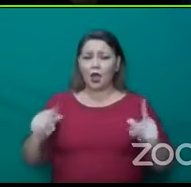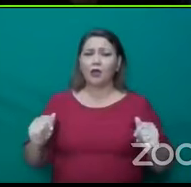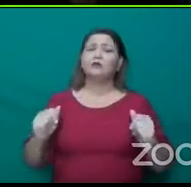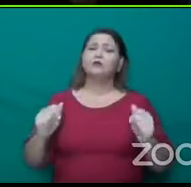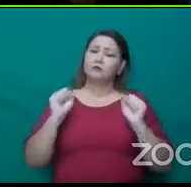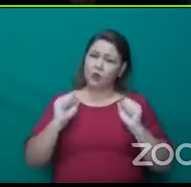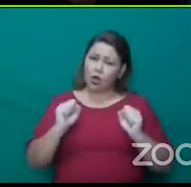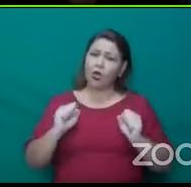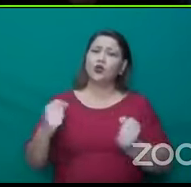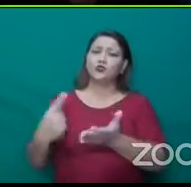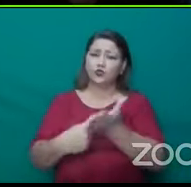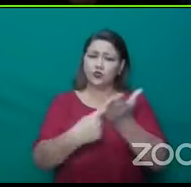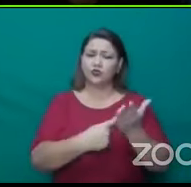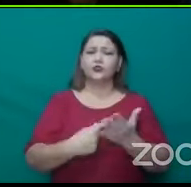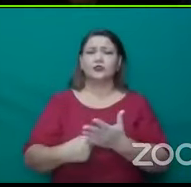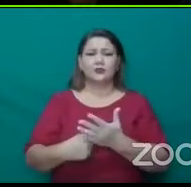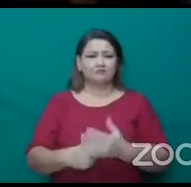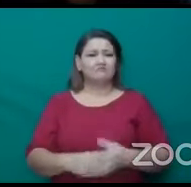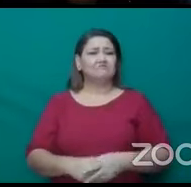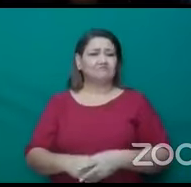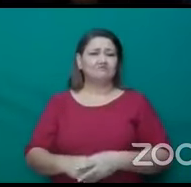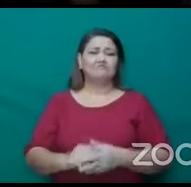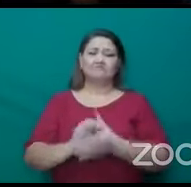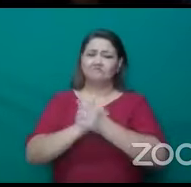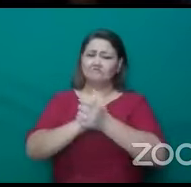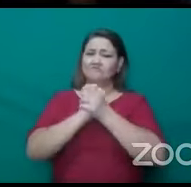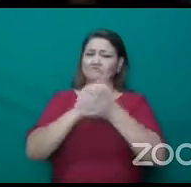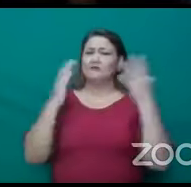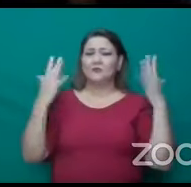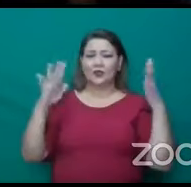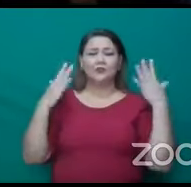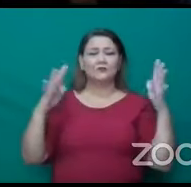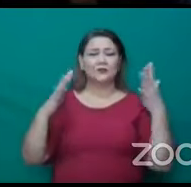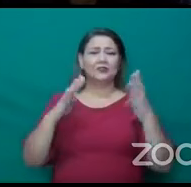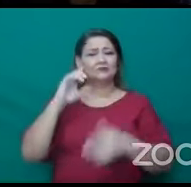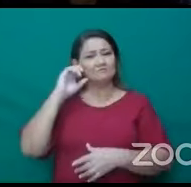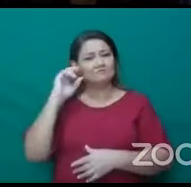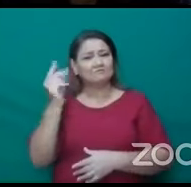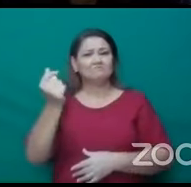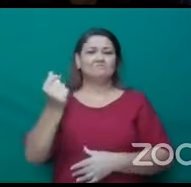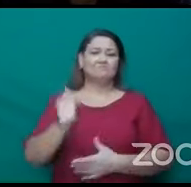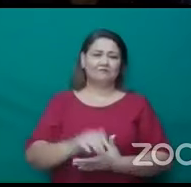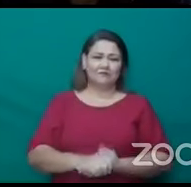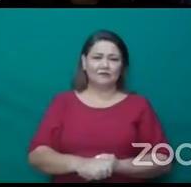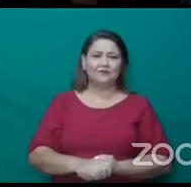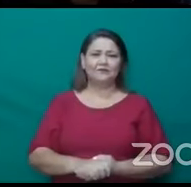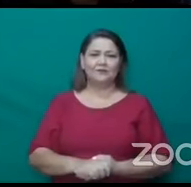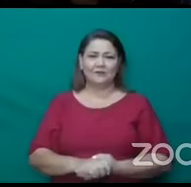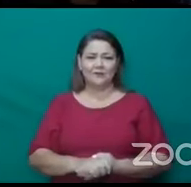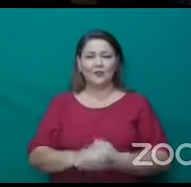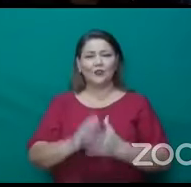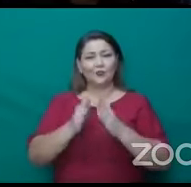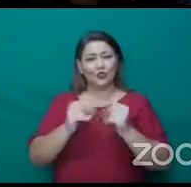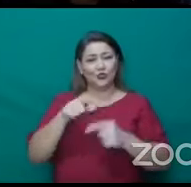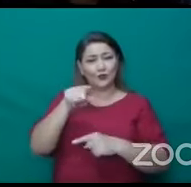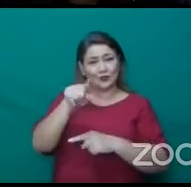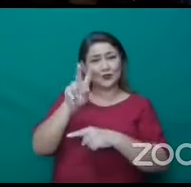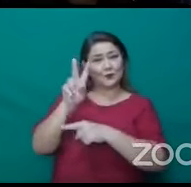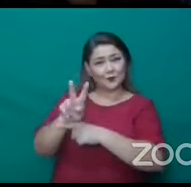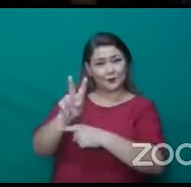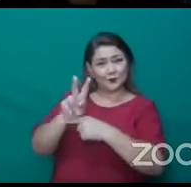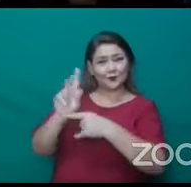Pensar de um jeito, porque vale a pena, viu? Parabéns pela criatividade e por Obrigado, tudo cara. mais. Eu vou pedir para Eu que você agradeço. aguardar para a gente